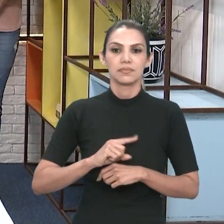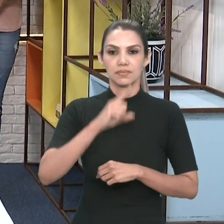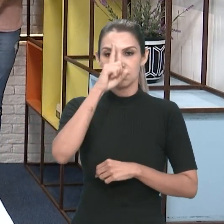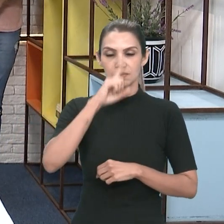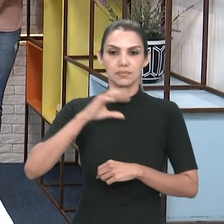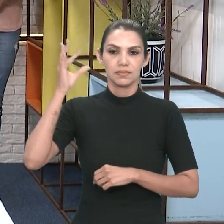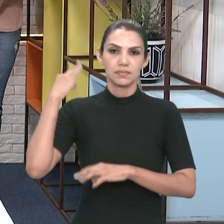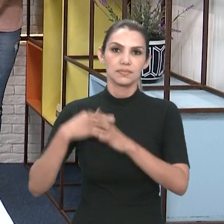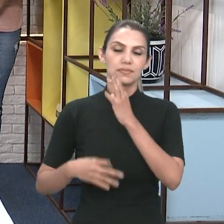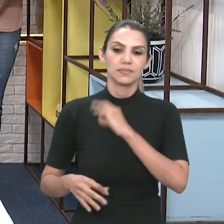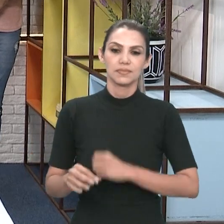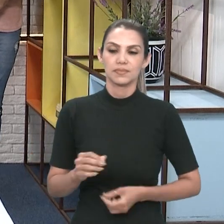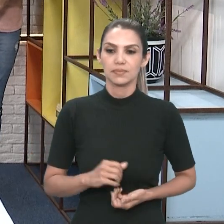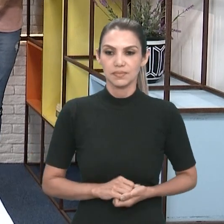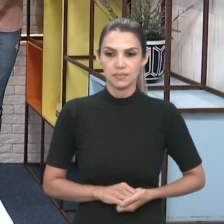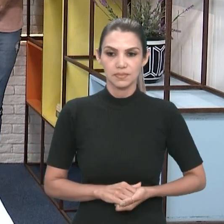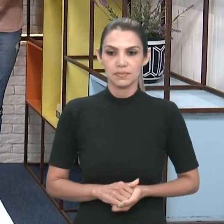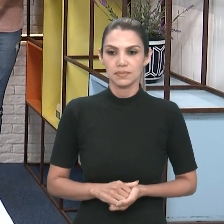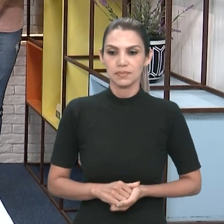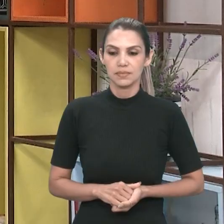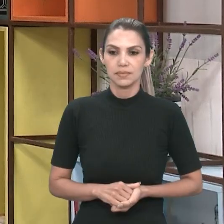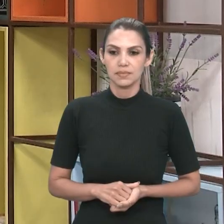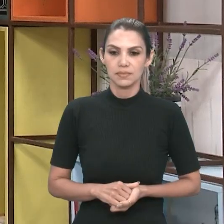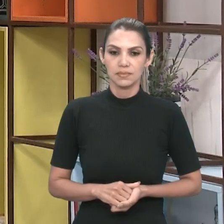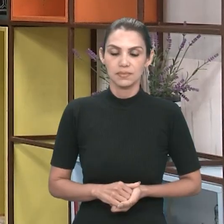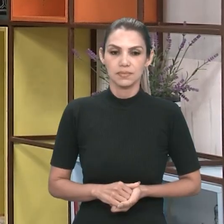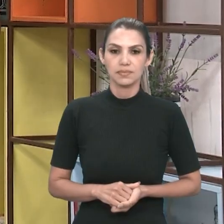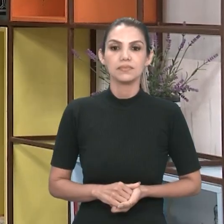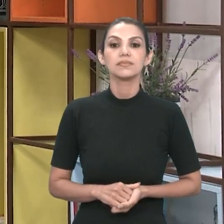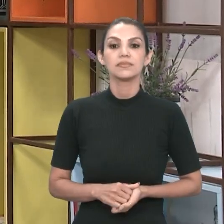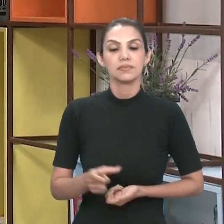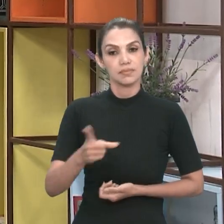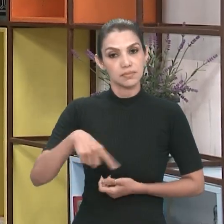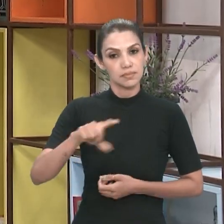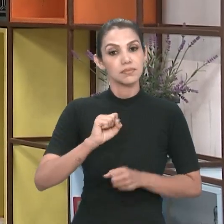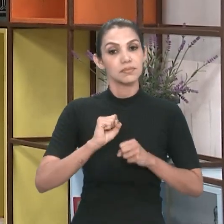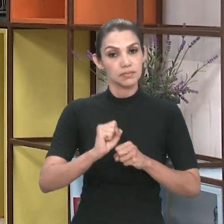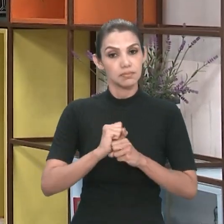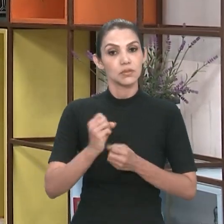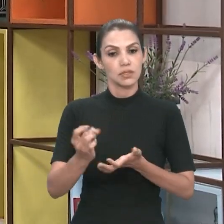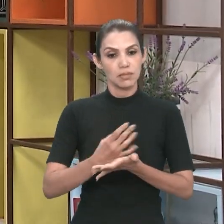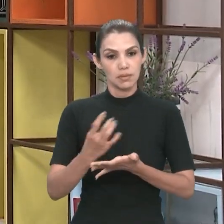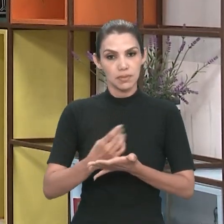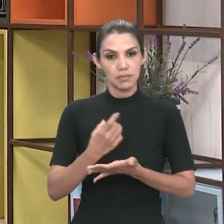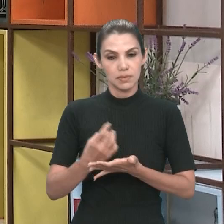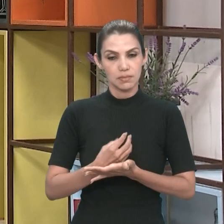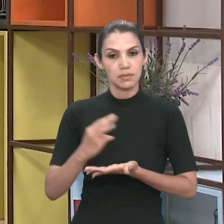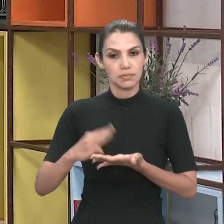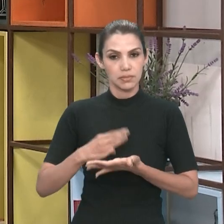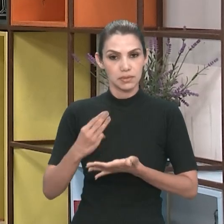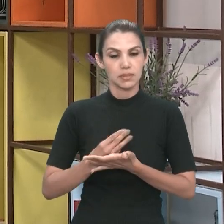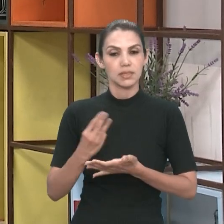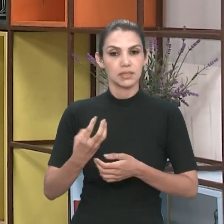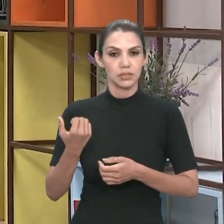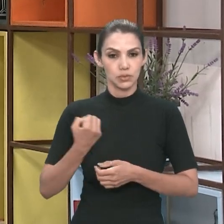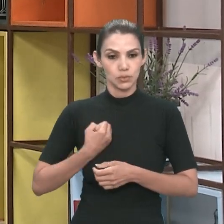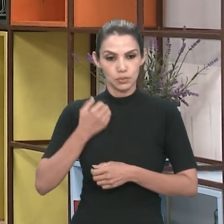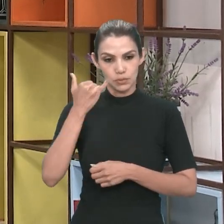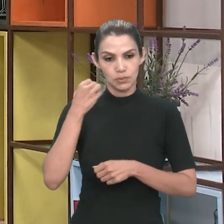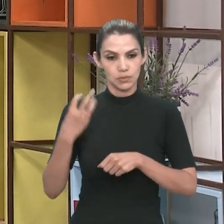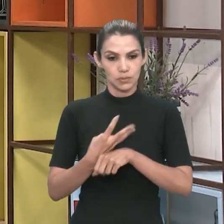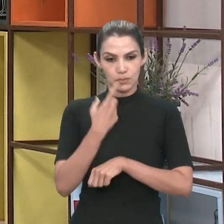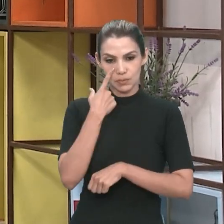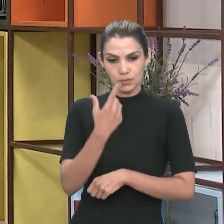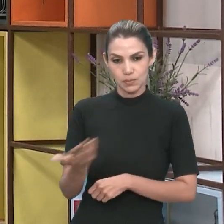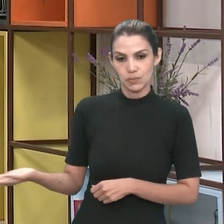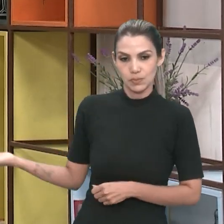com mechas abaixo dos ombros. E participe com a gente por meio do nosso WhatsApp, é só você mandar a sua mensagem para esse